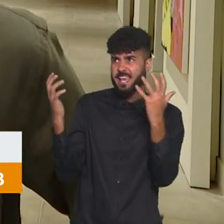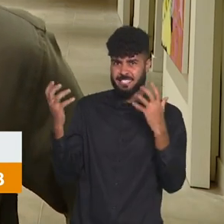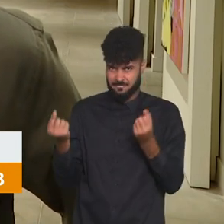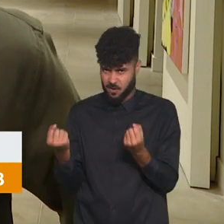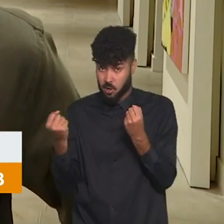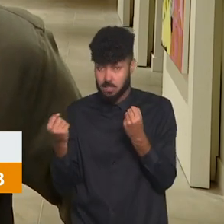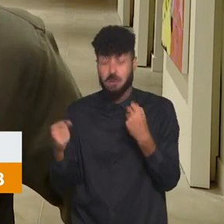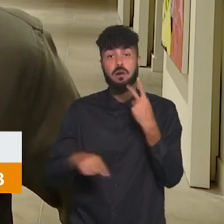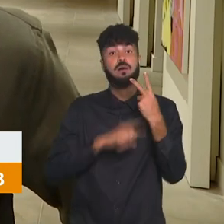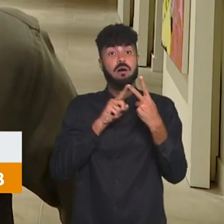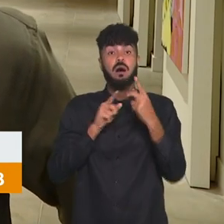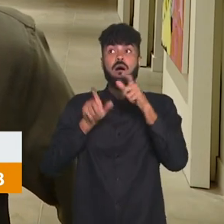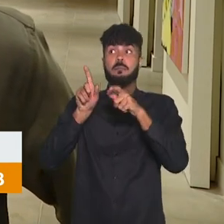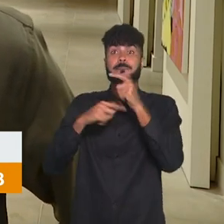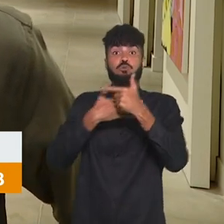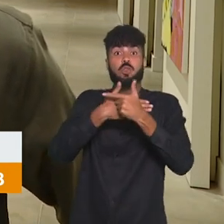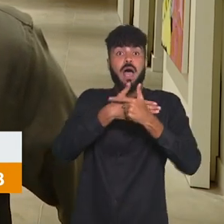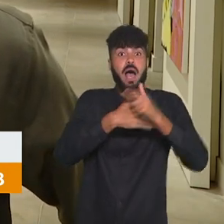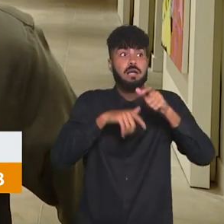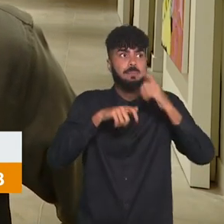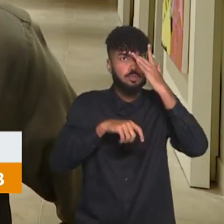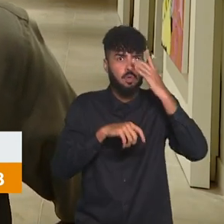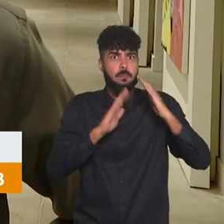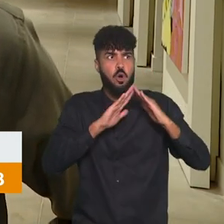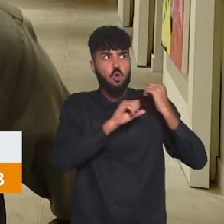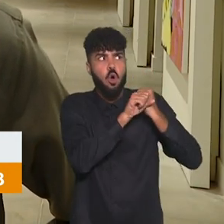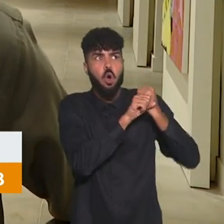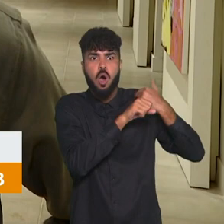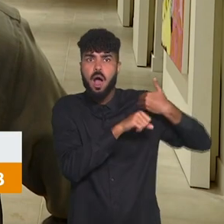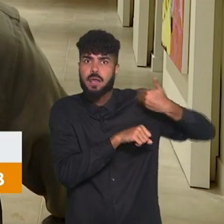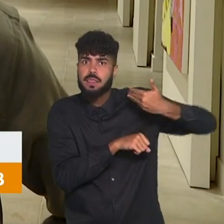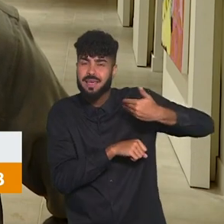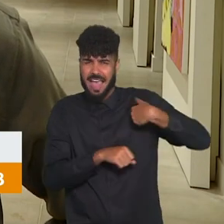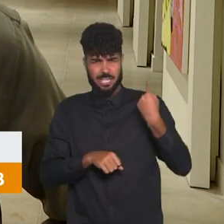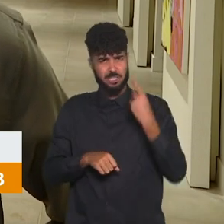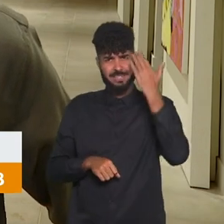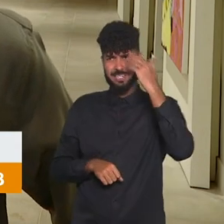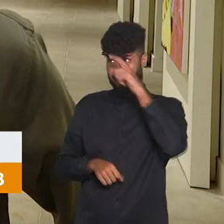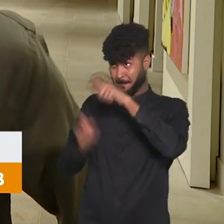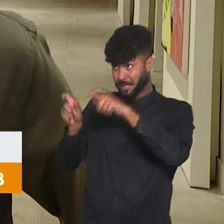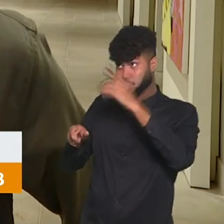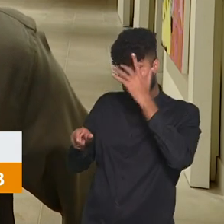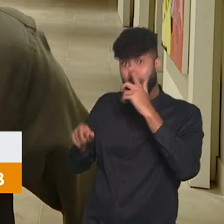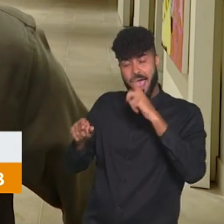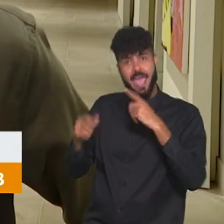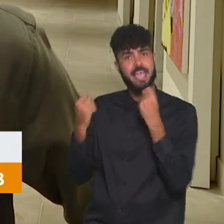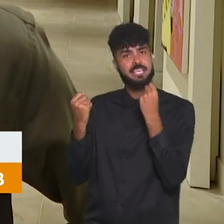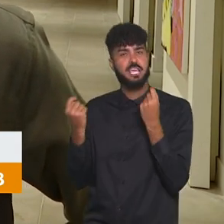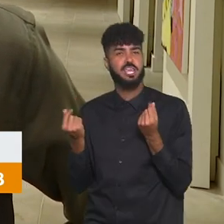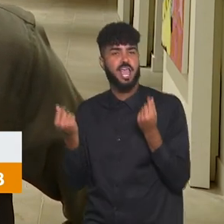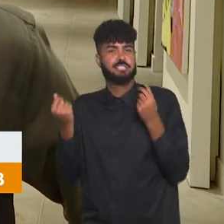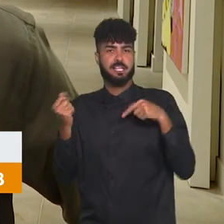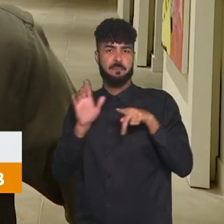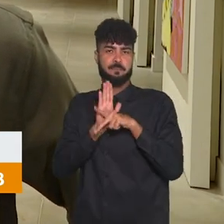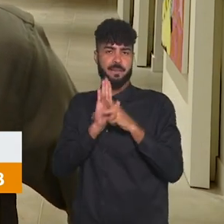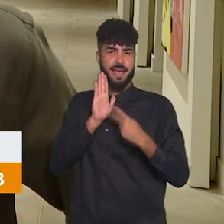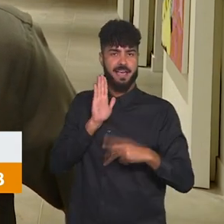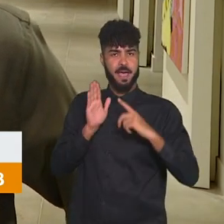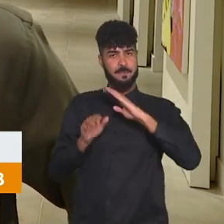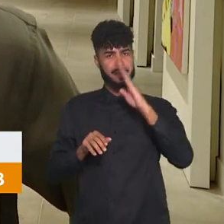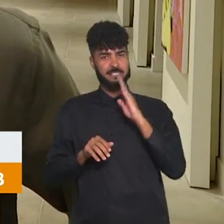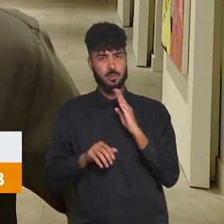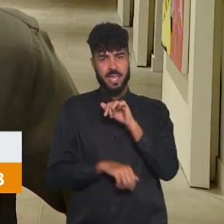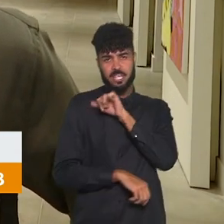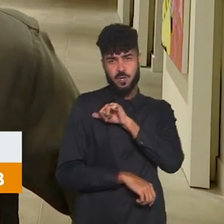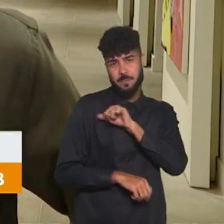diferentes personagens que habitam na cidade. A gente entende que as pessoas que moram aqui também são parte da nossa riqueza e devem ser celebradas